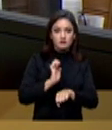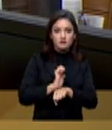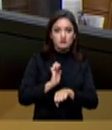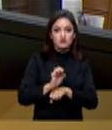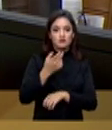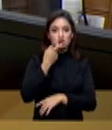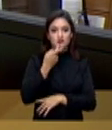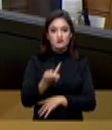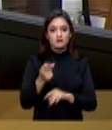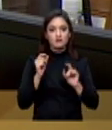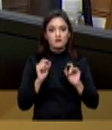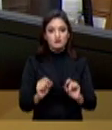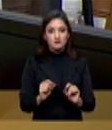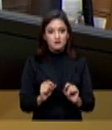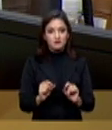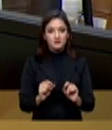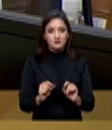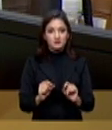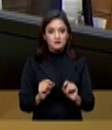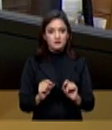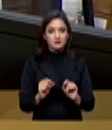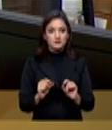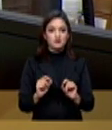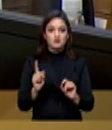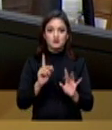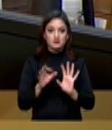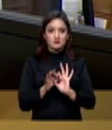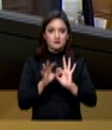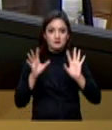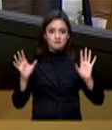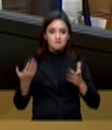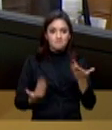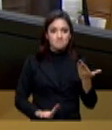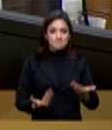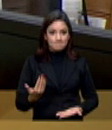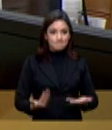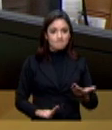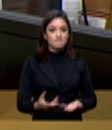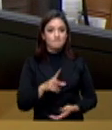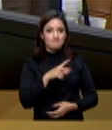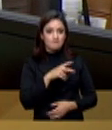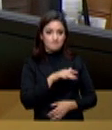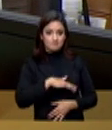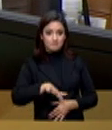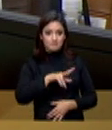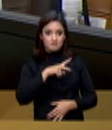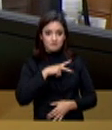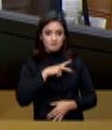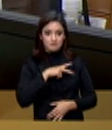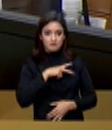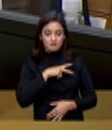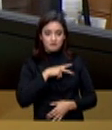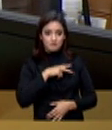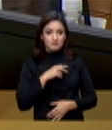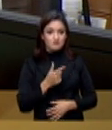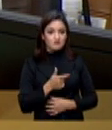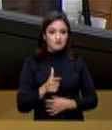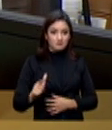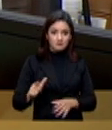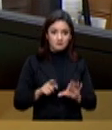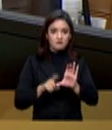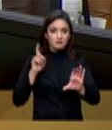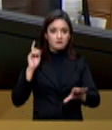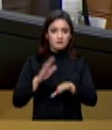impedir a concessão dos serviços a iniciativa privada para não ter autonomia